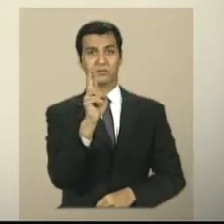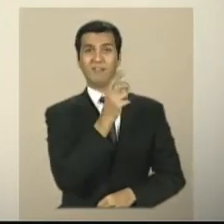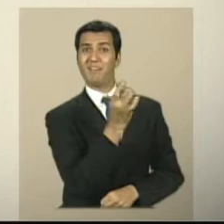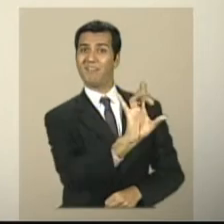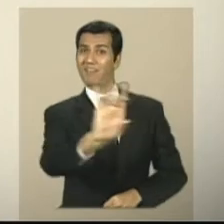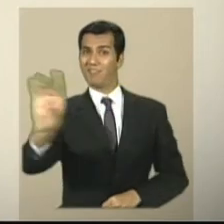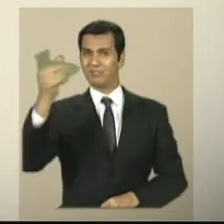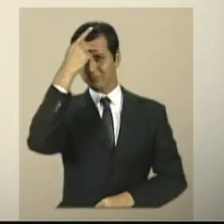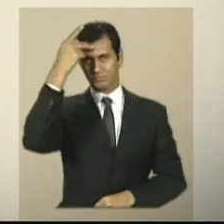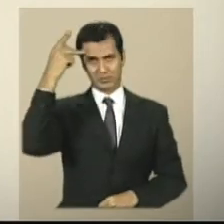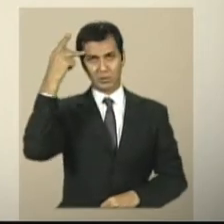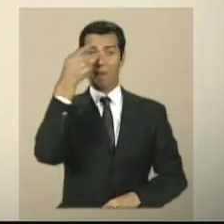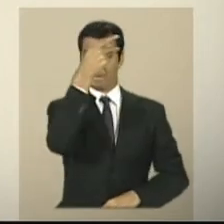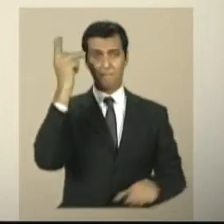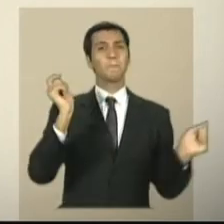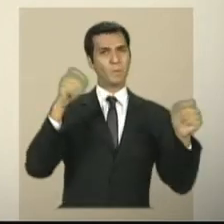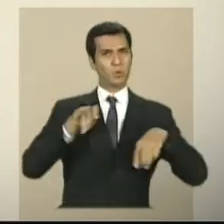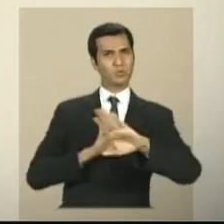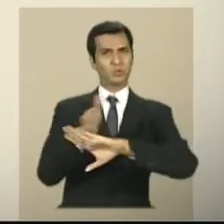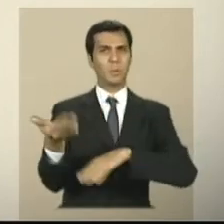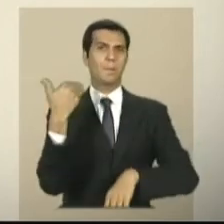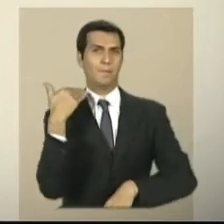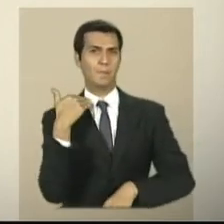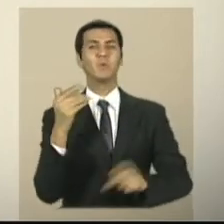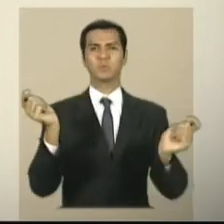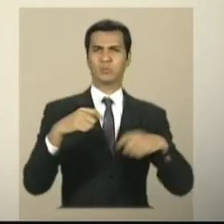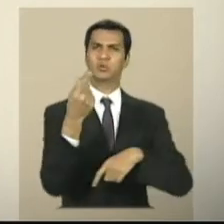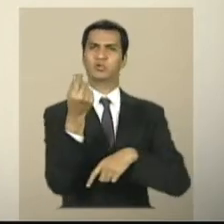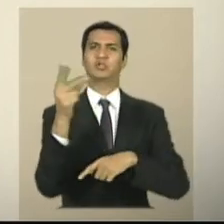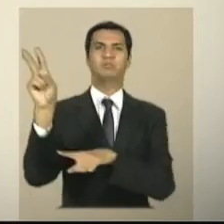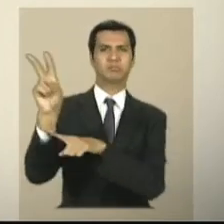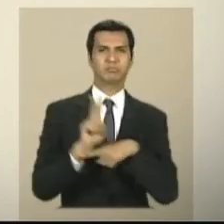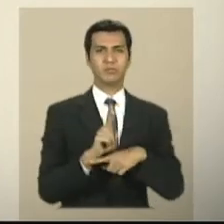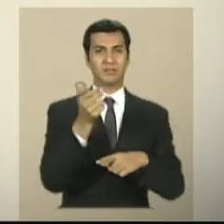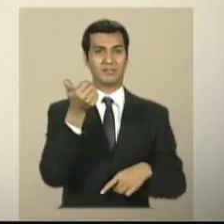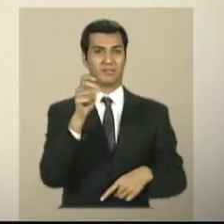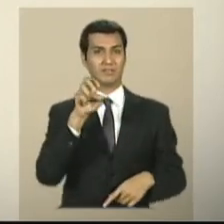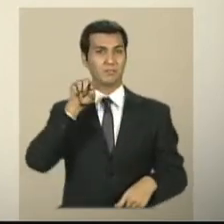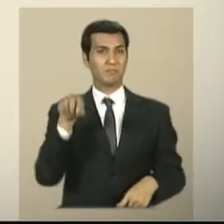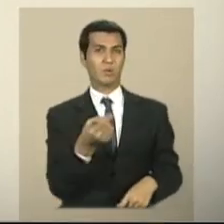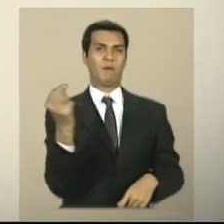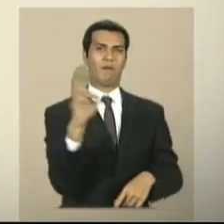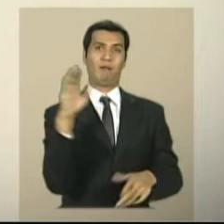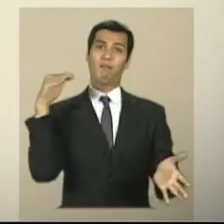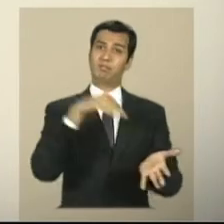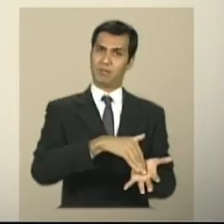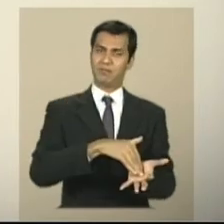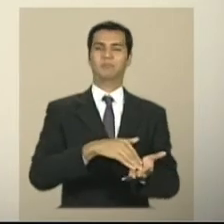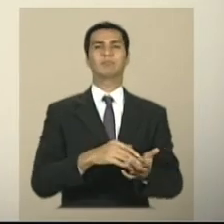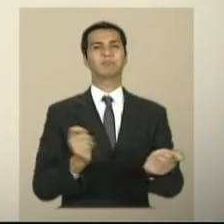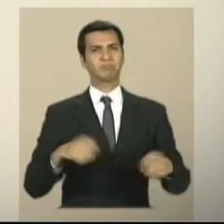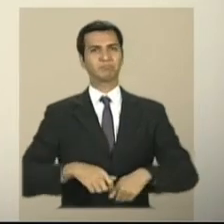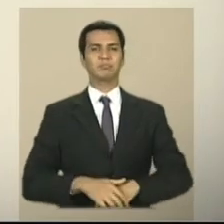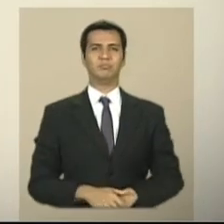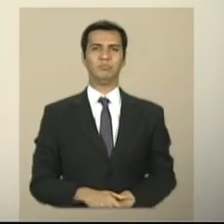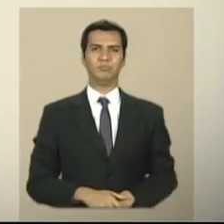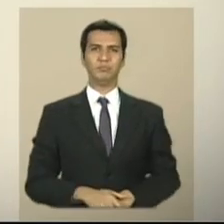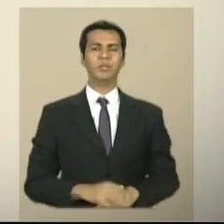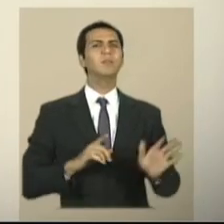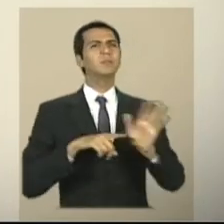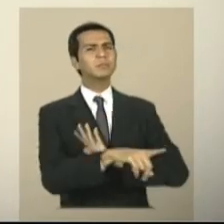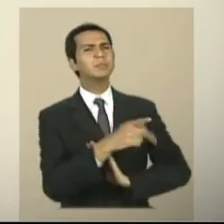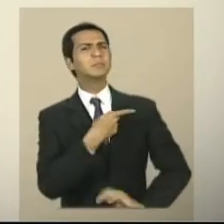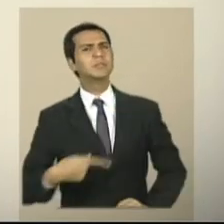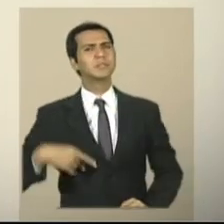e tomar até 15.000 rreais para fazer tudo isso que nós falamos dentro além dos juros mais